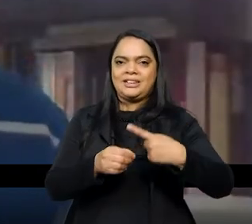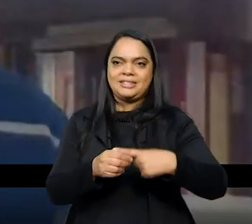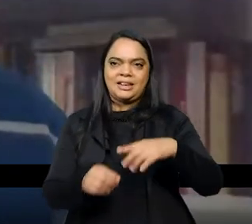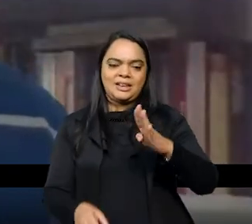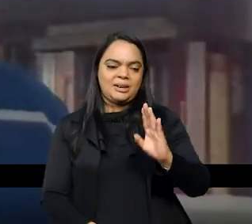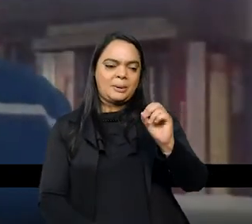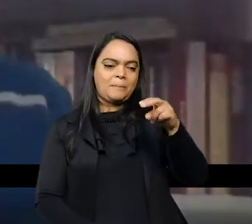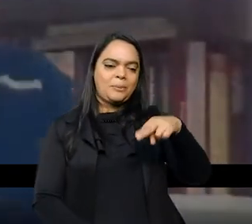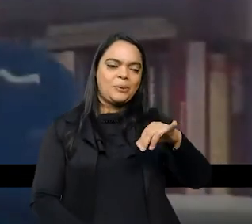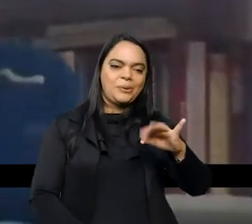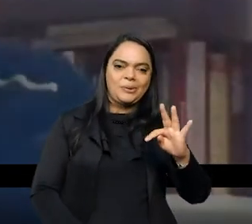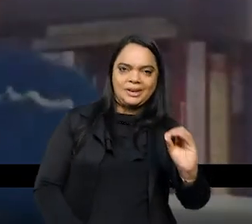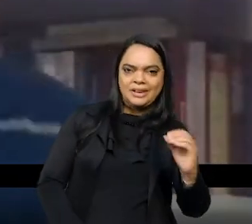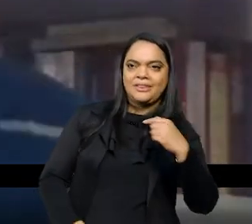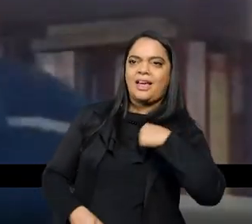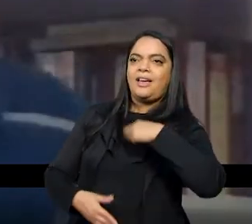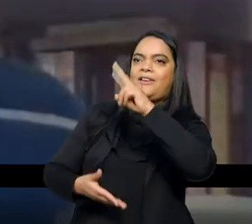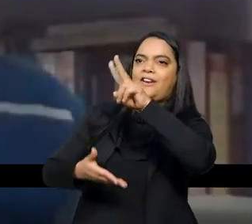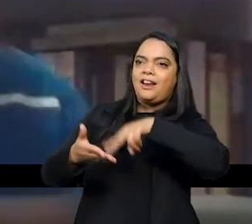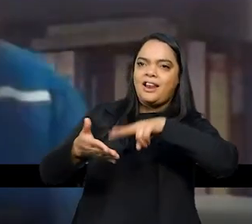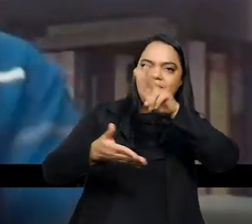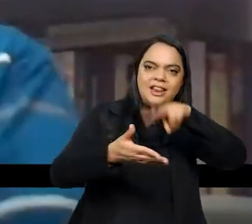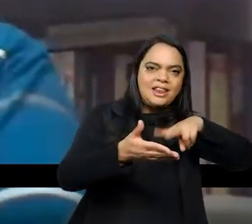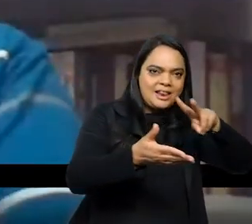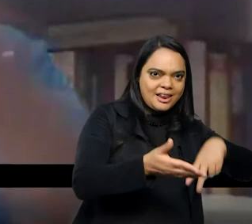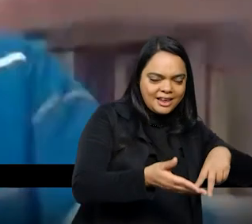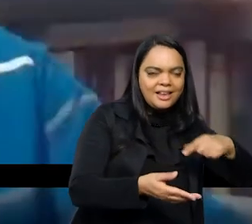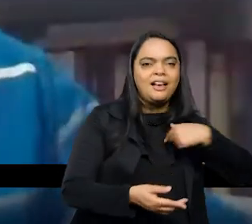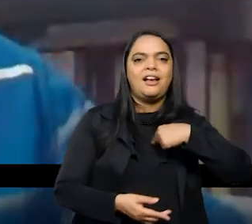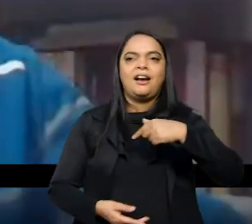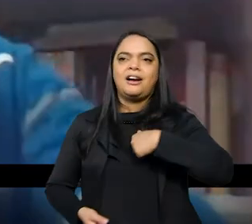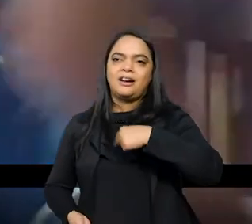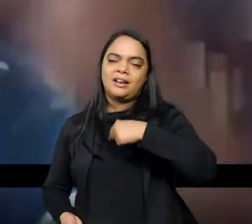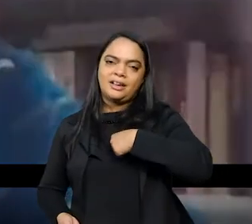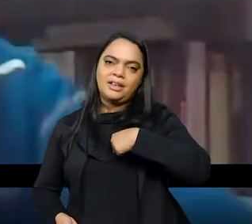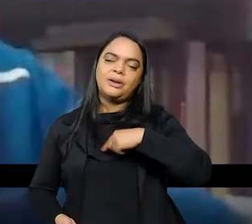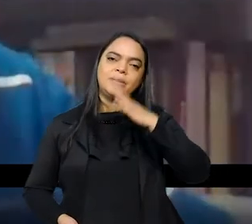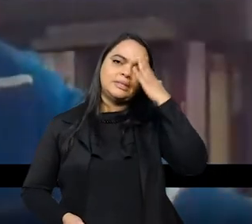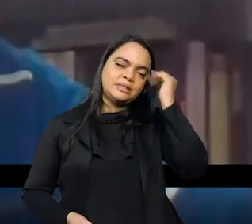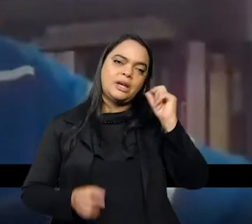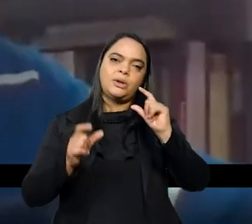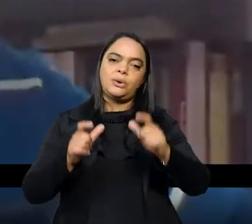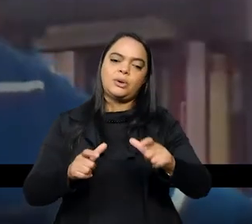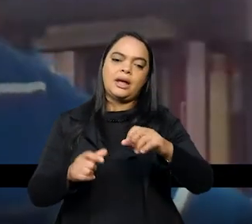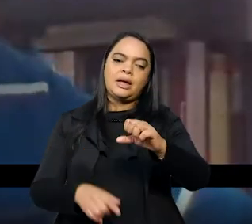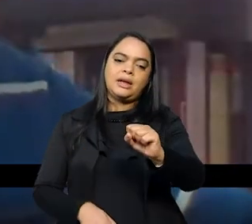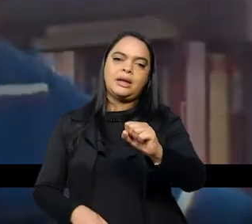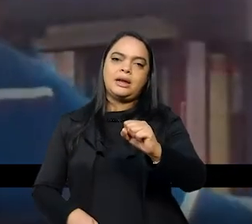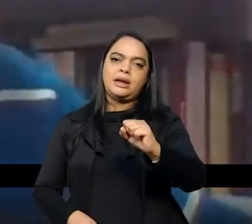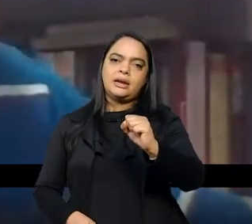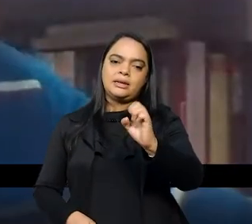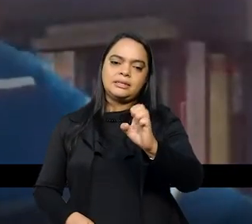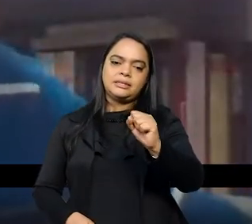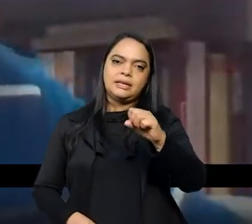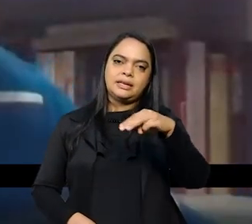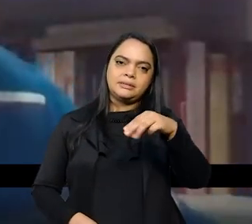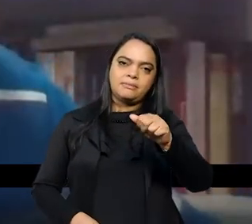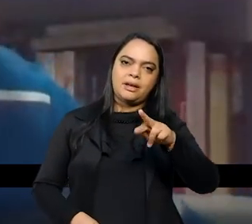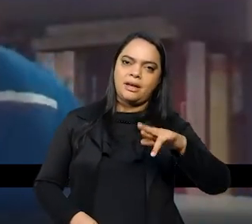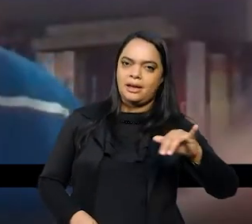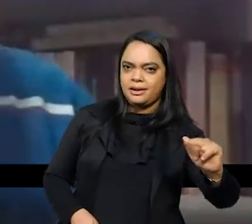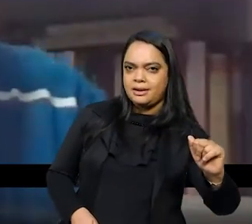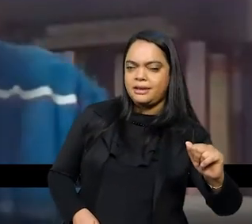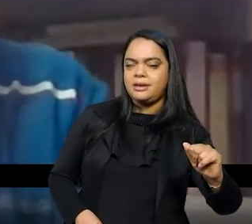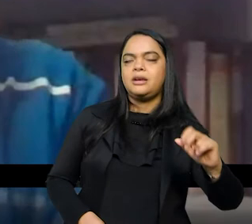minhas leituras, entre as brechas de Sesmaria, que a localidade foi doada do final do 18 até a década de